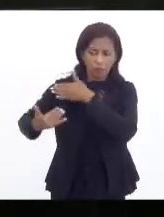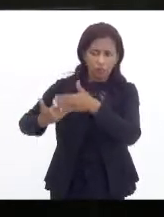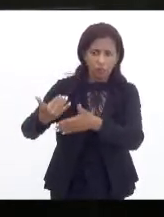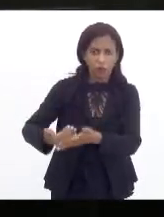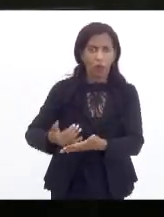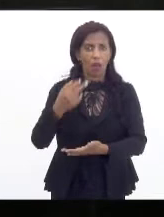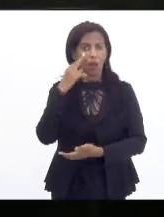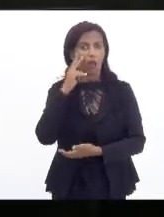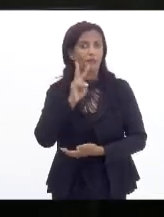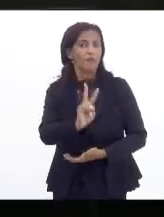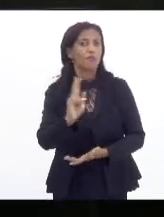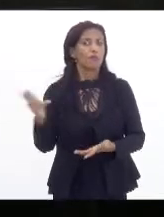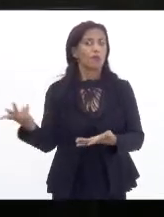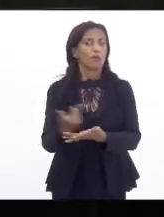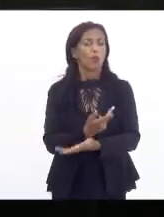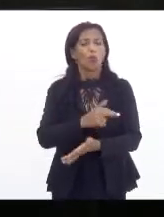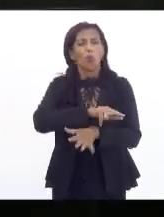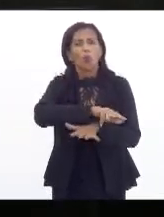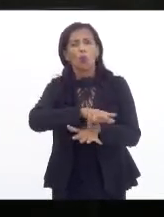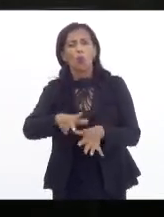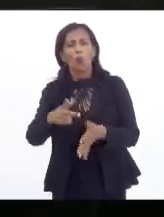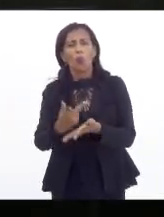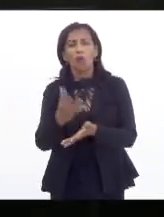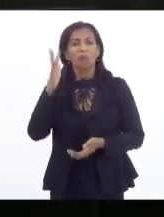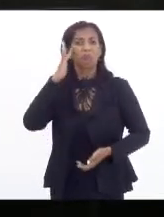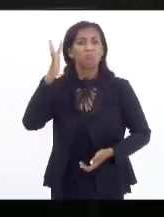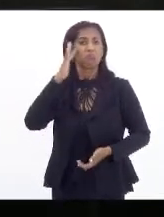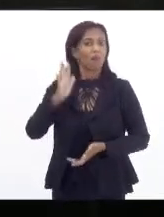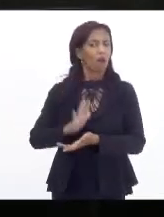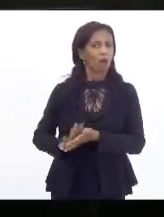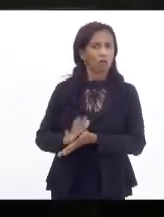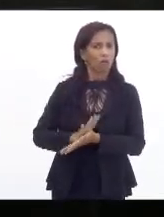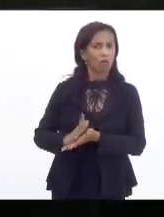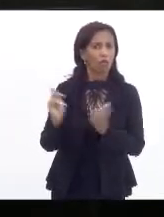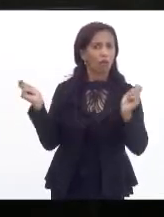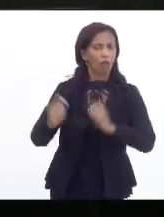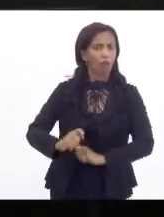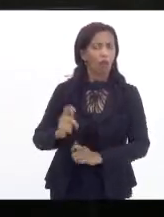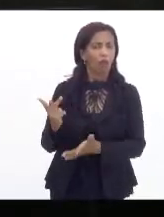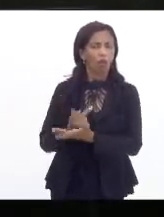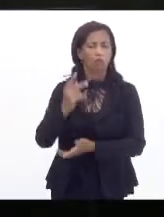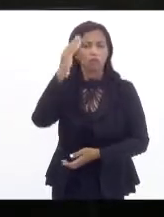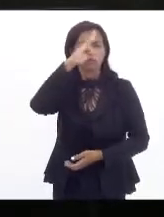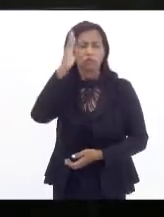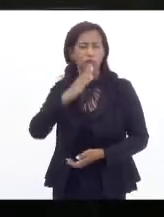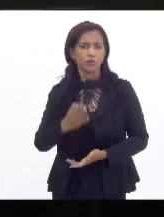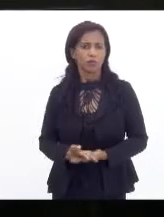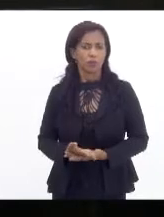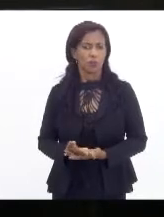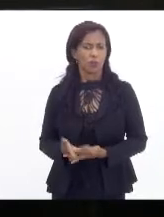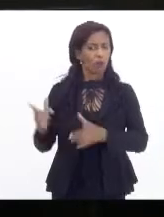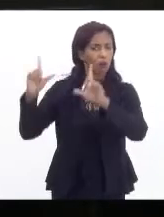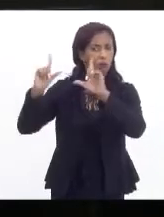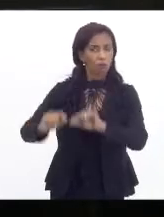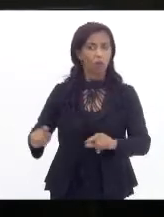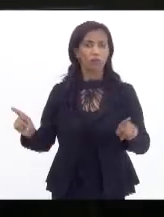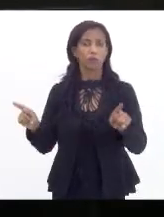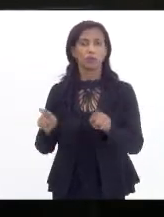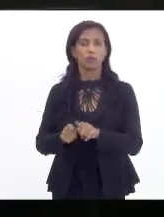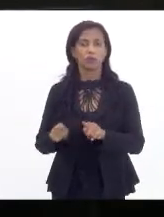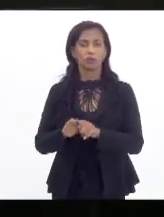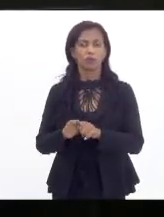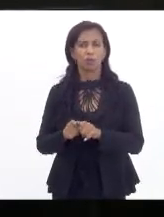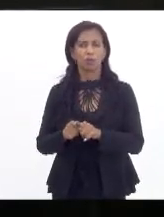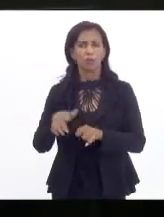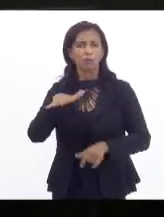gente viu acontecer coisas que a gente não imaginava mais que pudesse acontecer no Brasil, muito menos